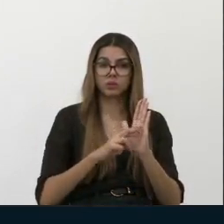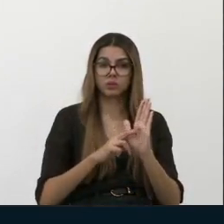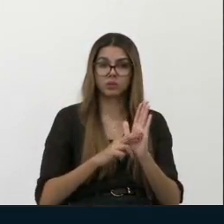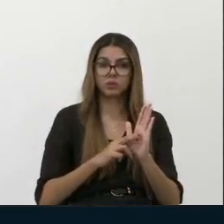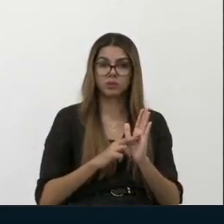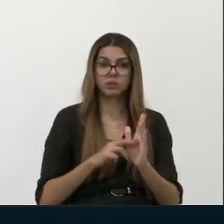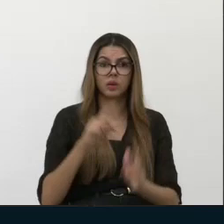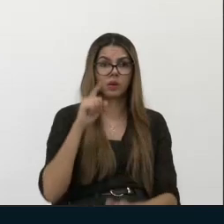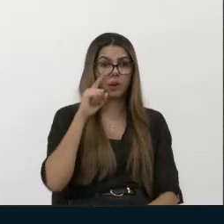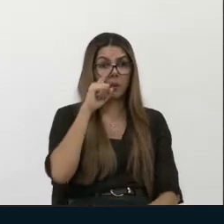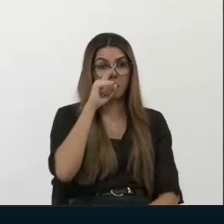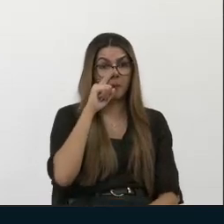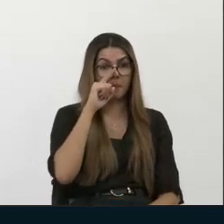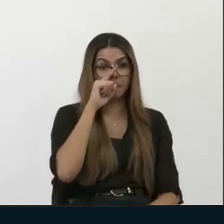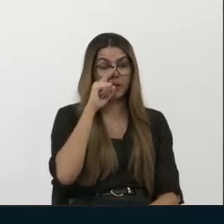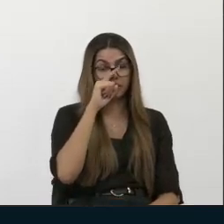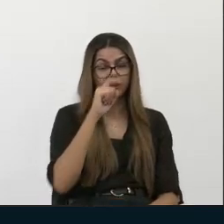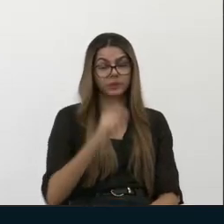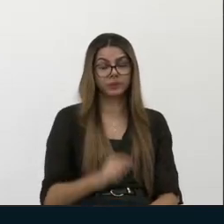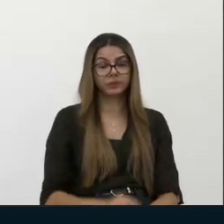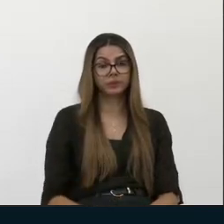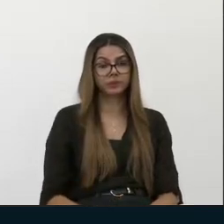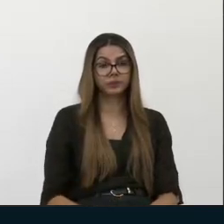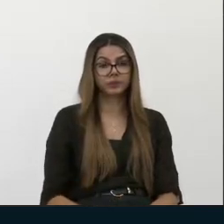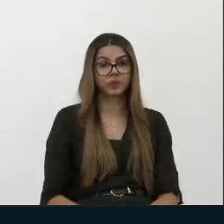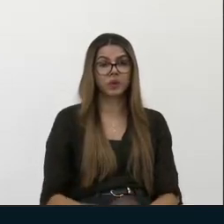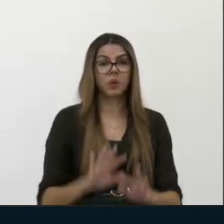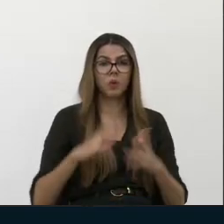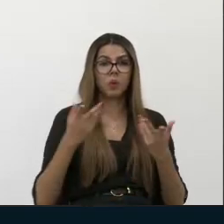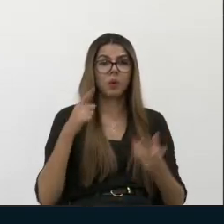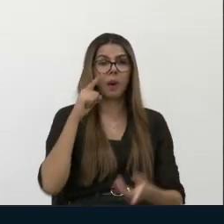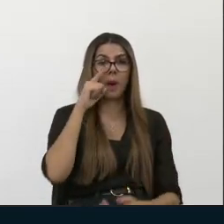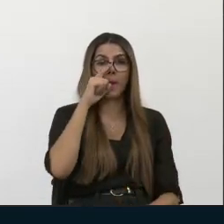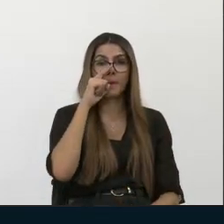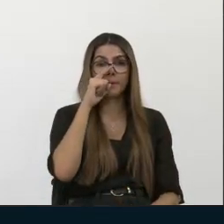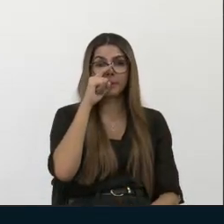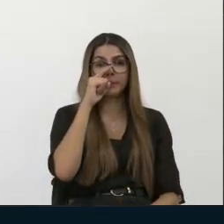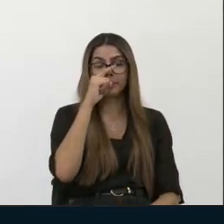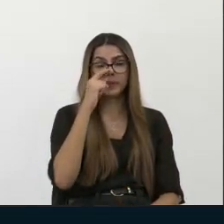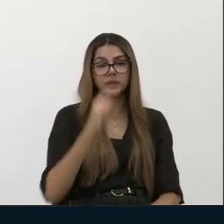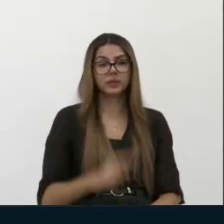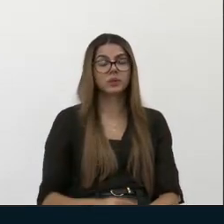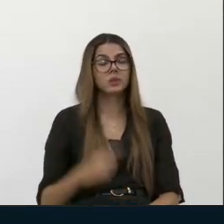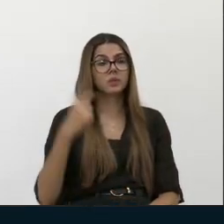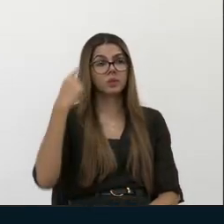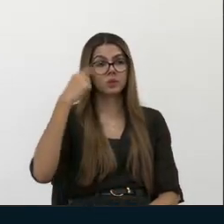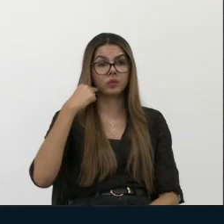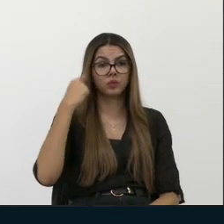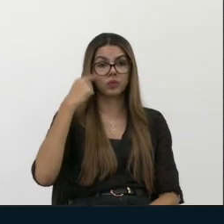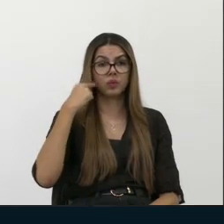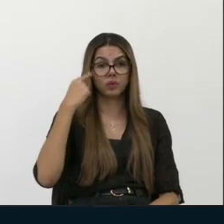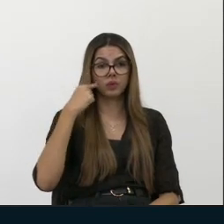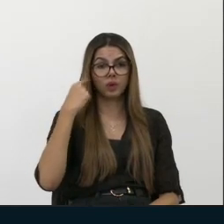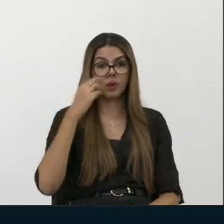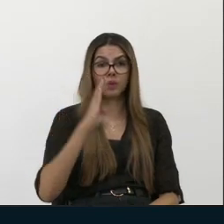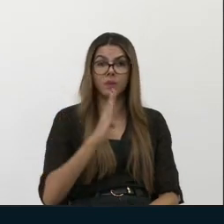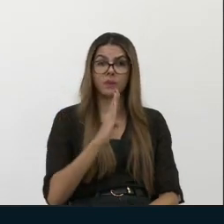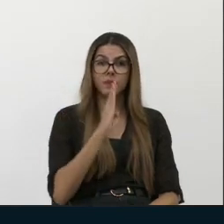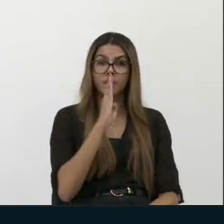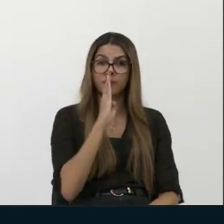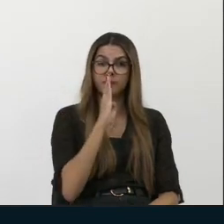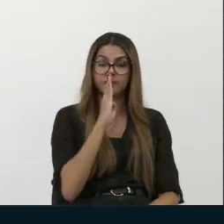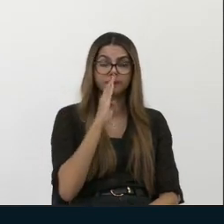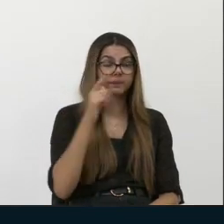perigo nisso? Eu pergunto a vocês, qual é o perigo nisso? A advocacia silenciada,